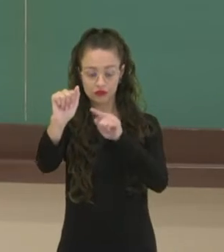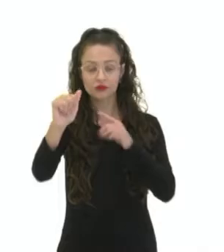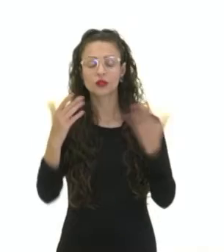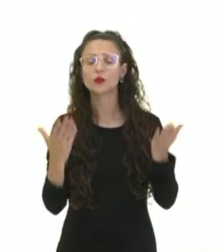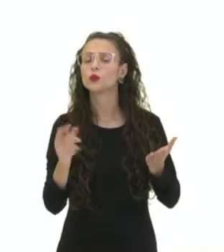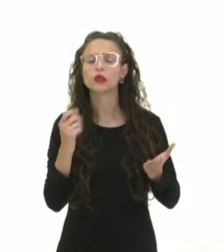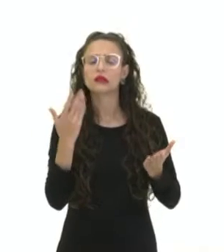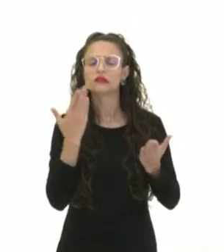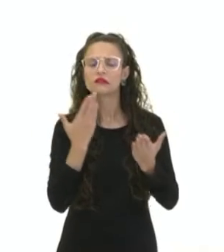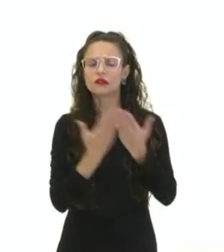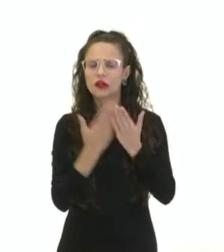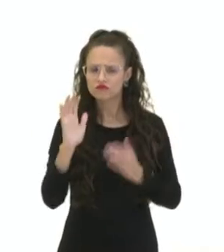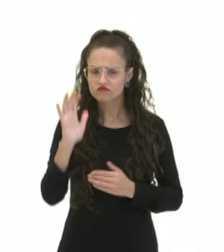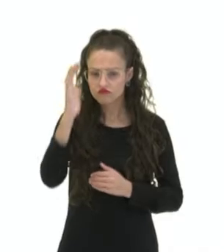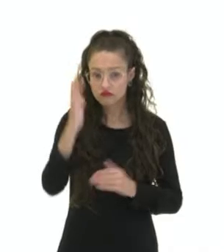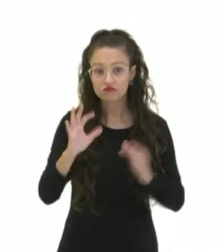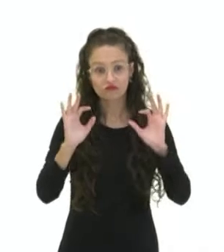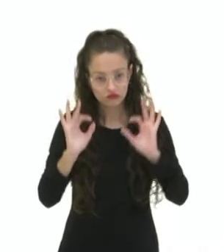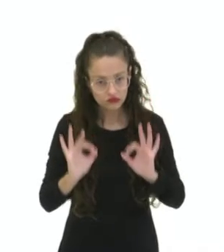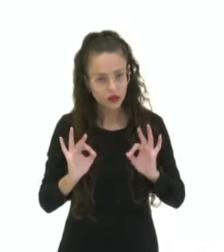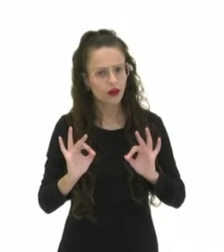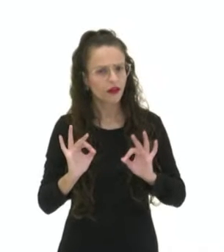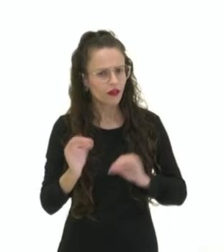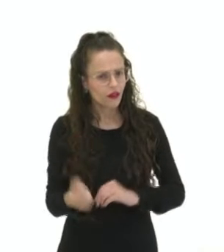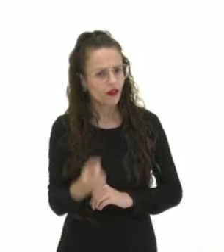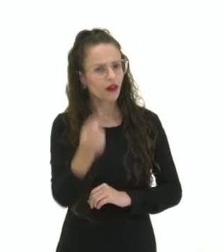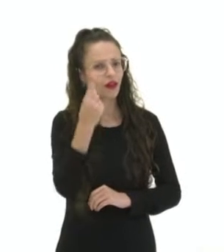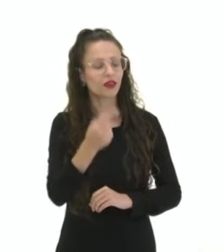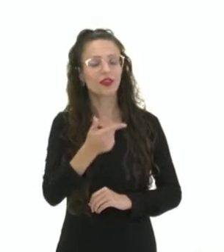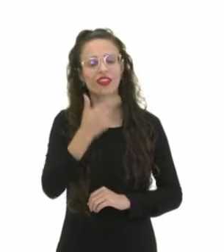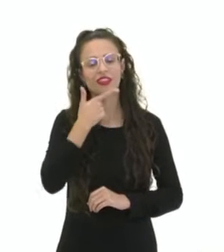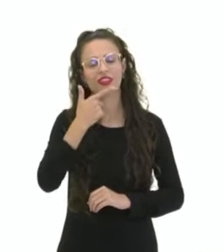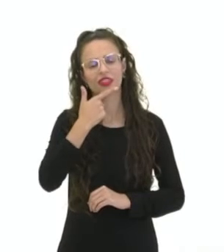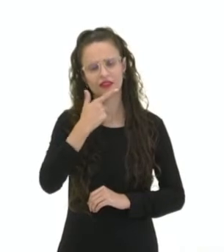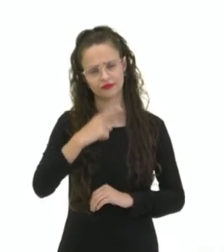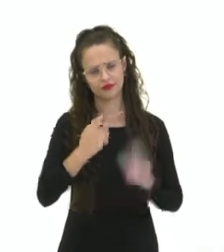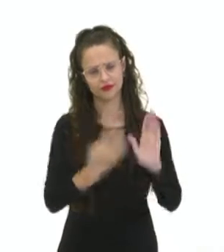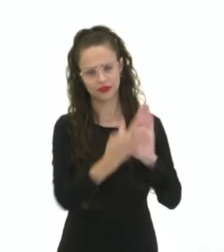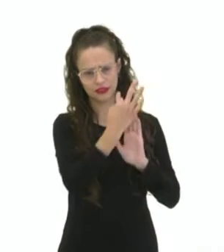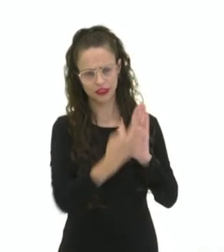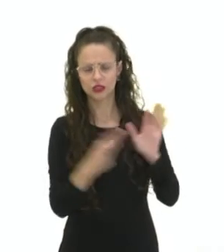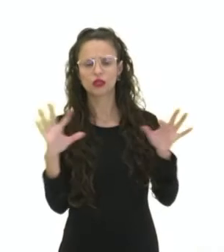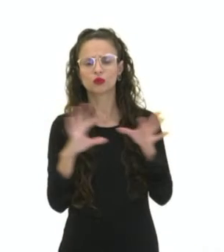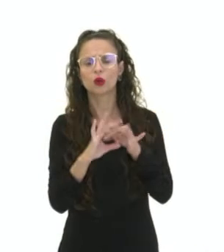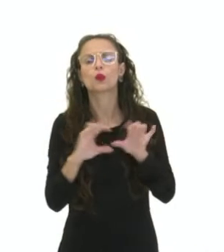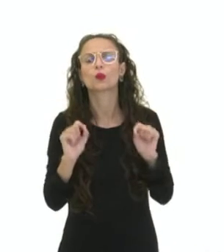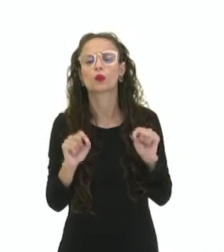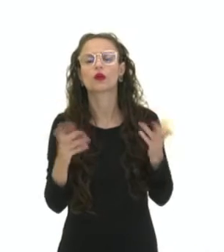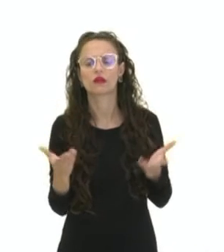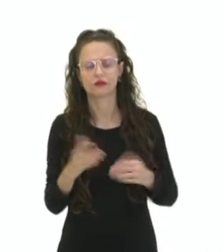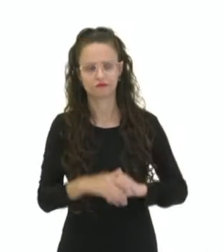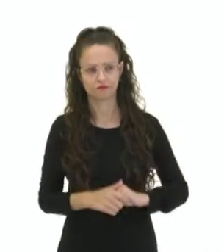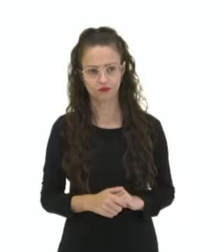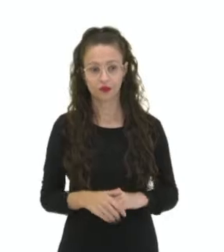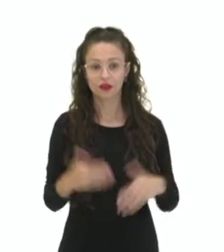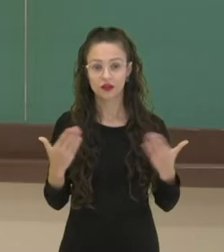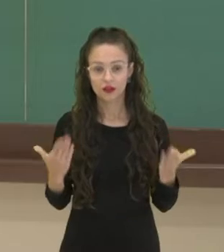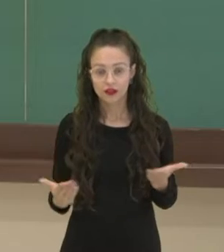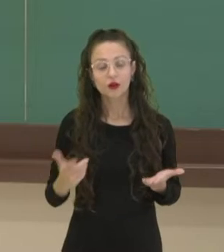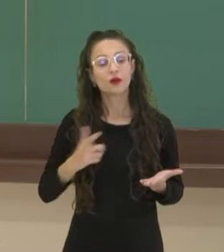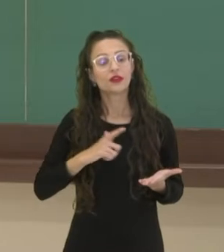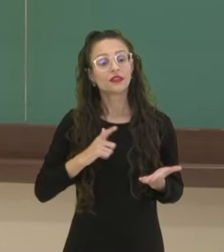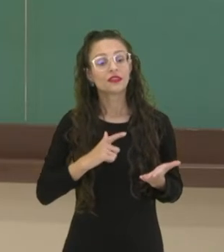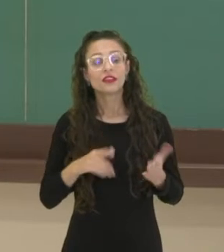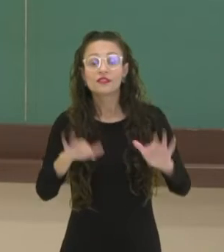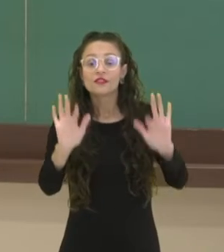fato é possível afirmar que o tom inovador de humor presente no texto associa-se? Então, ele possui um